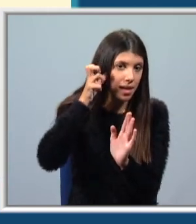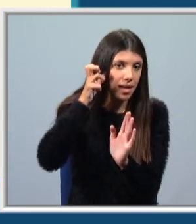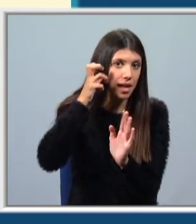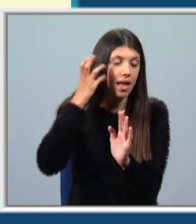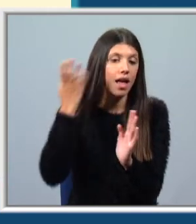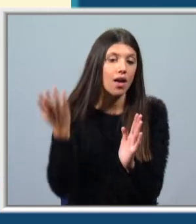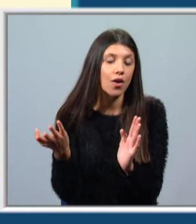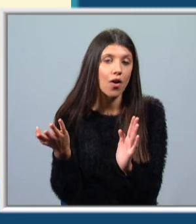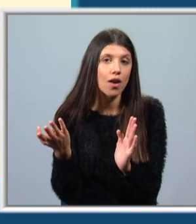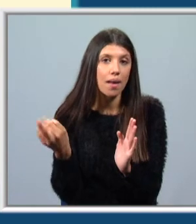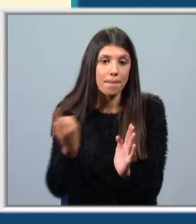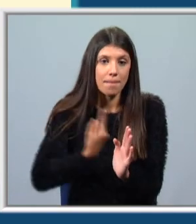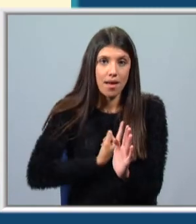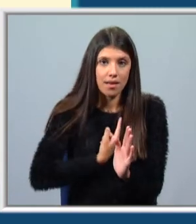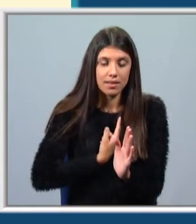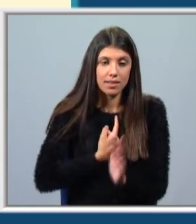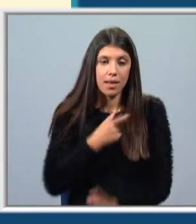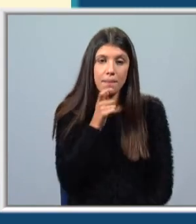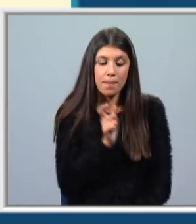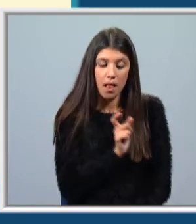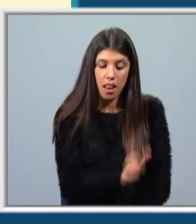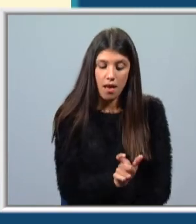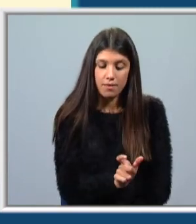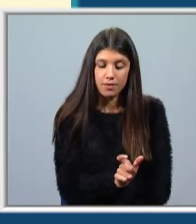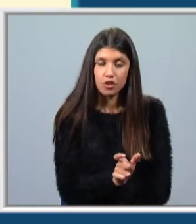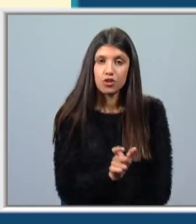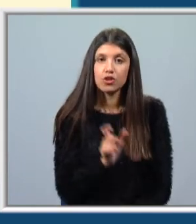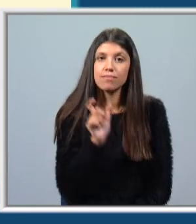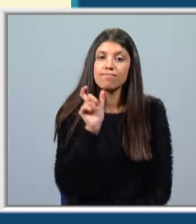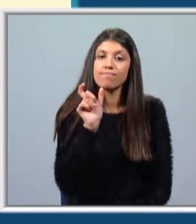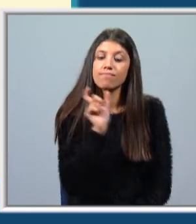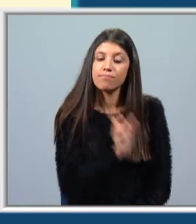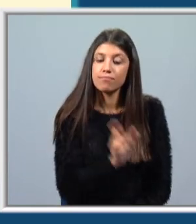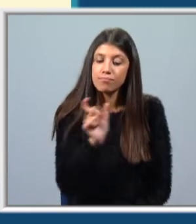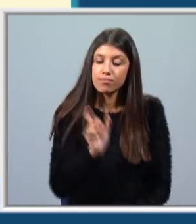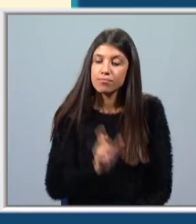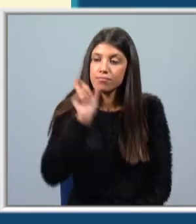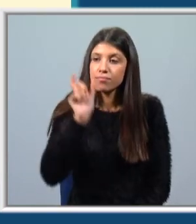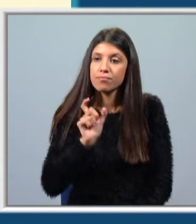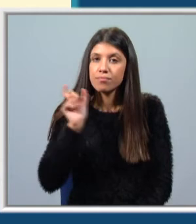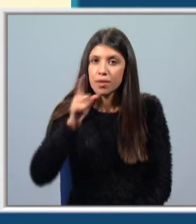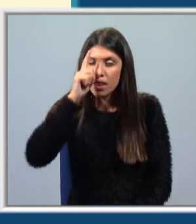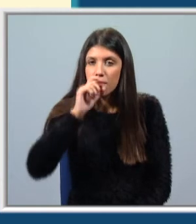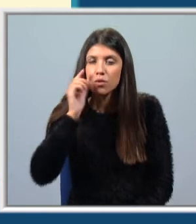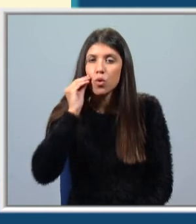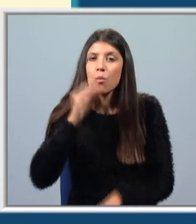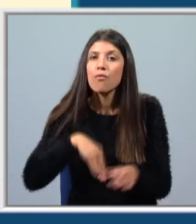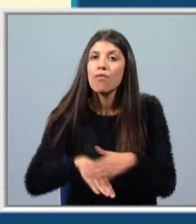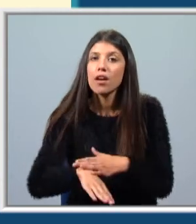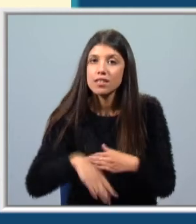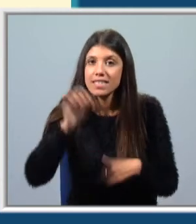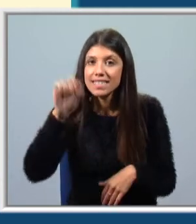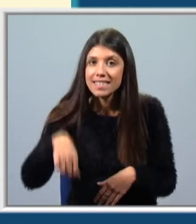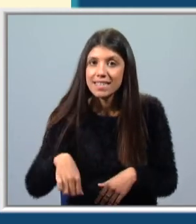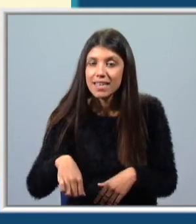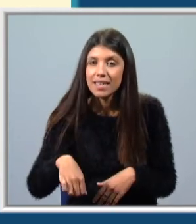e vamos ter que completar novamente com quatro palavras. Ainda te recordas como se fazia? Sim?